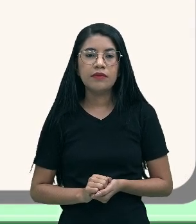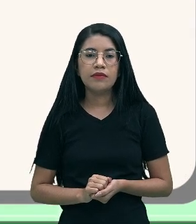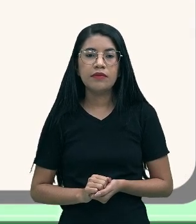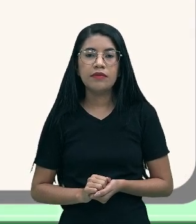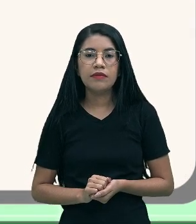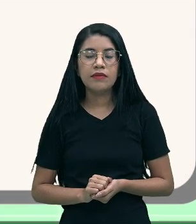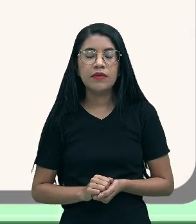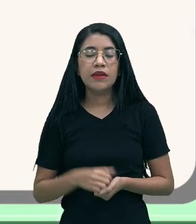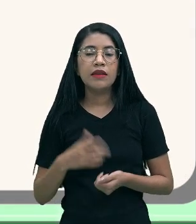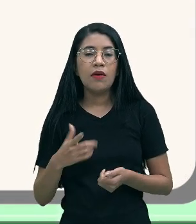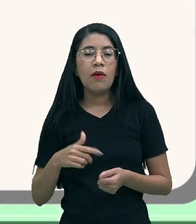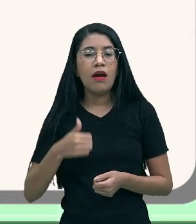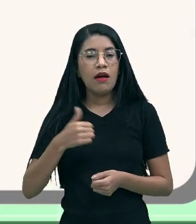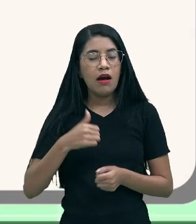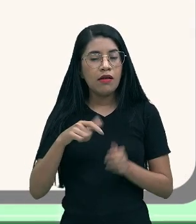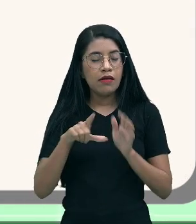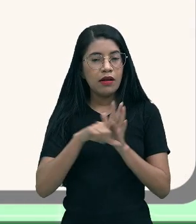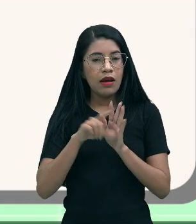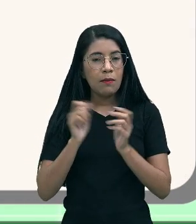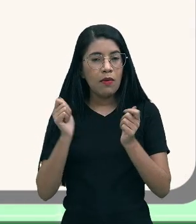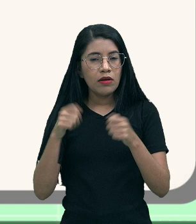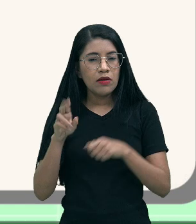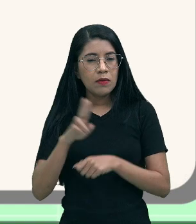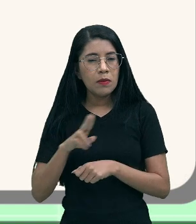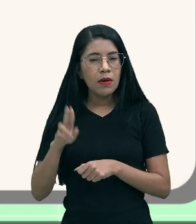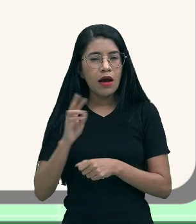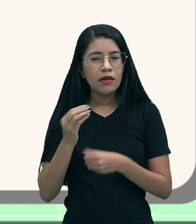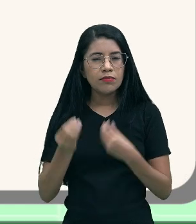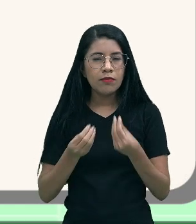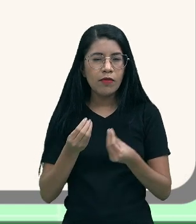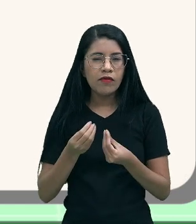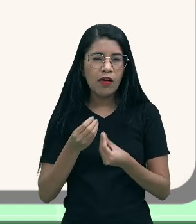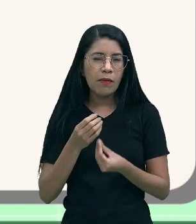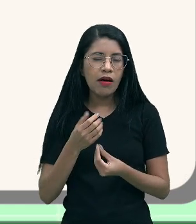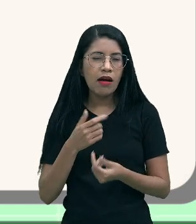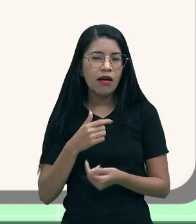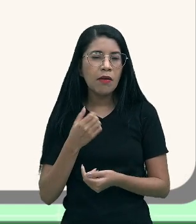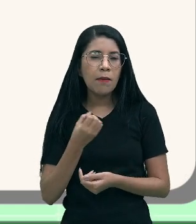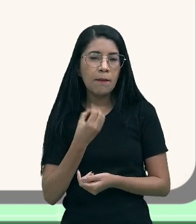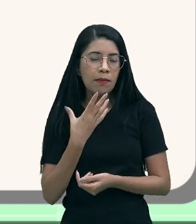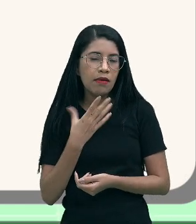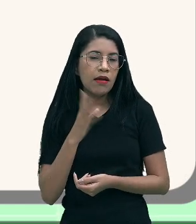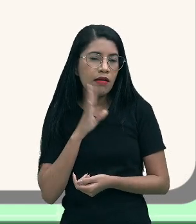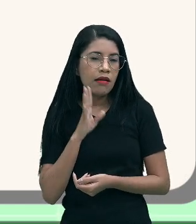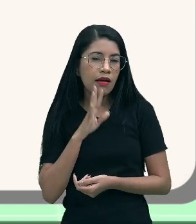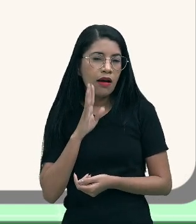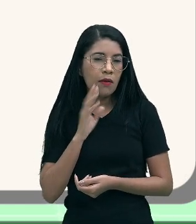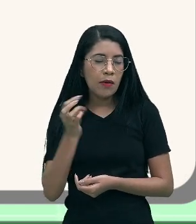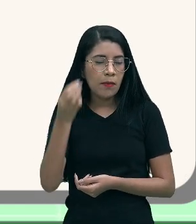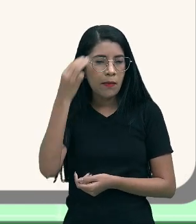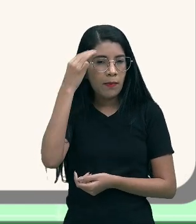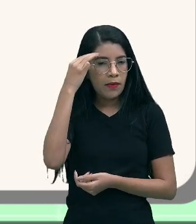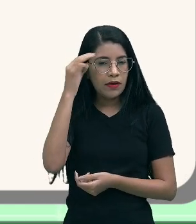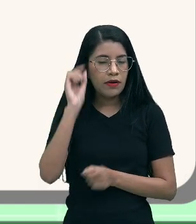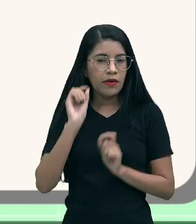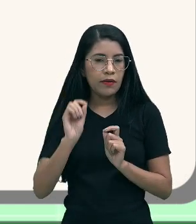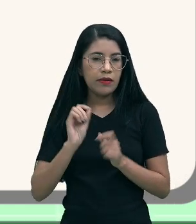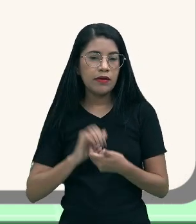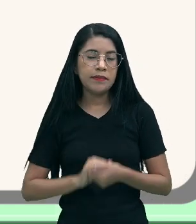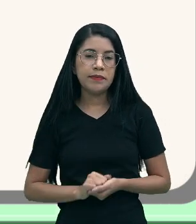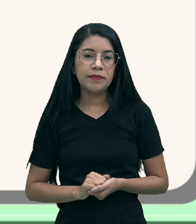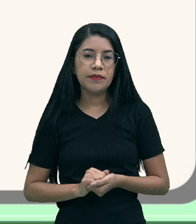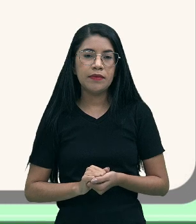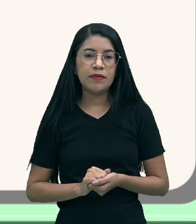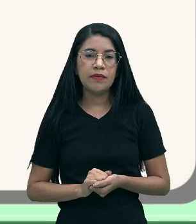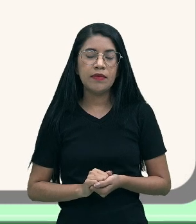Essa primeira lei de Ohm, ela pode ser escrita de uma forma divertida, que é fácil de memorizar. Então, a gente sempre coloca aí